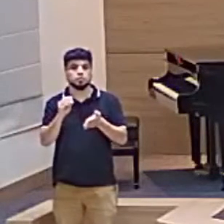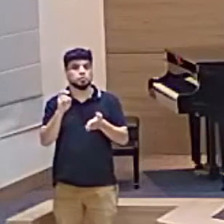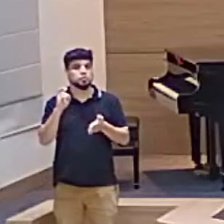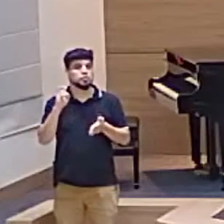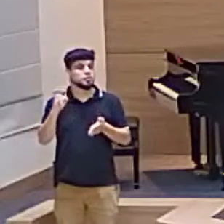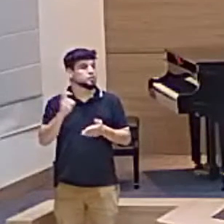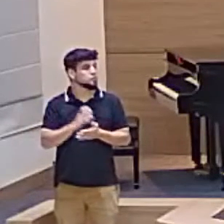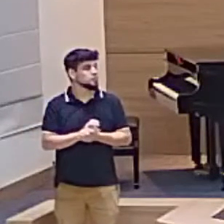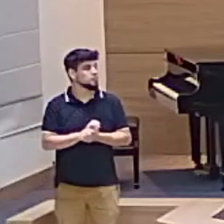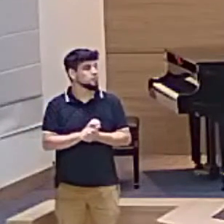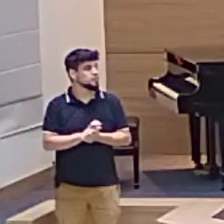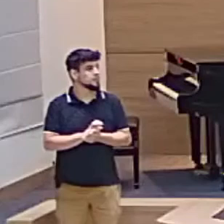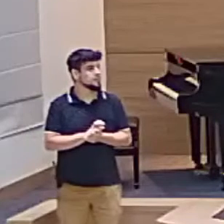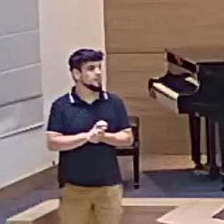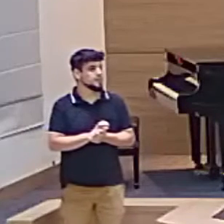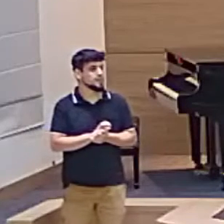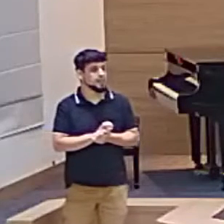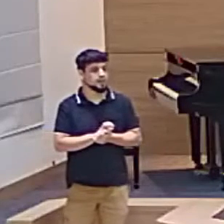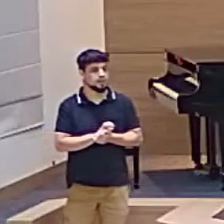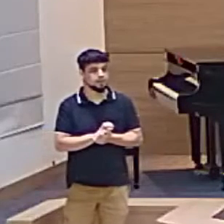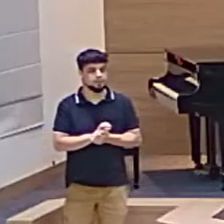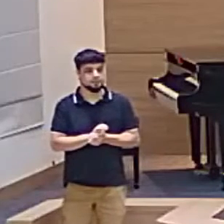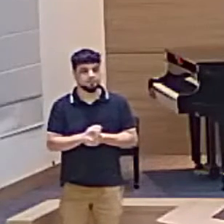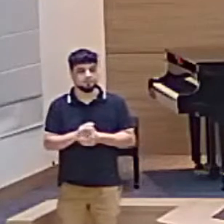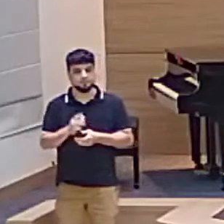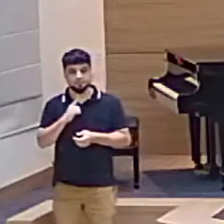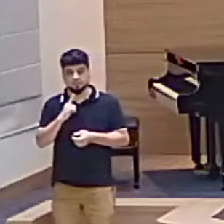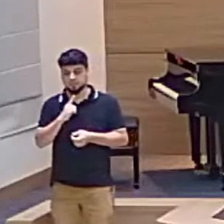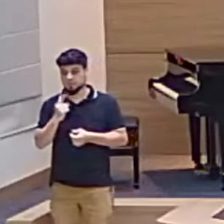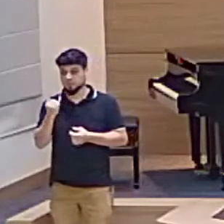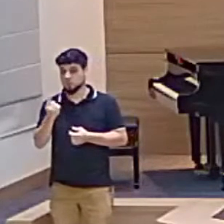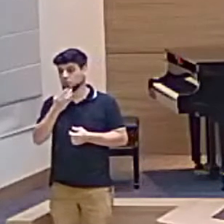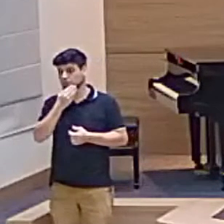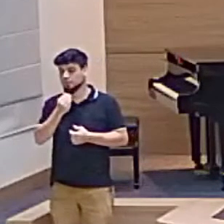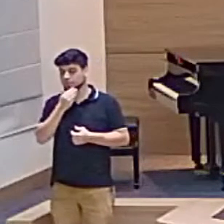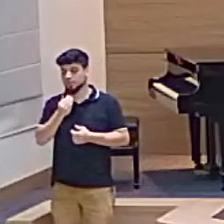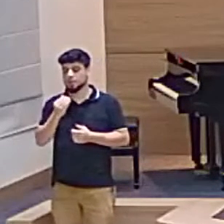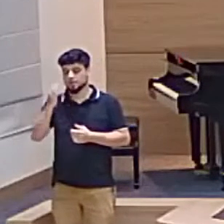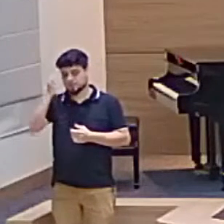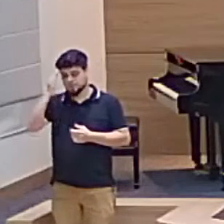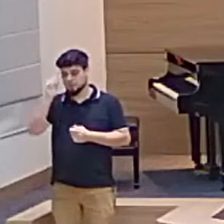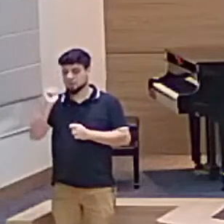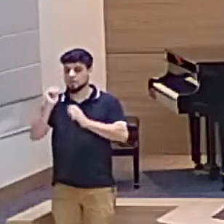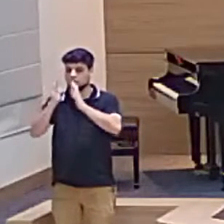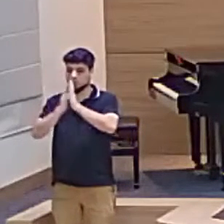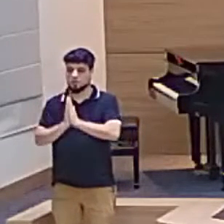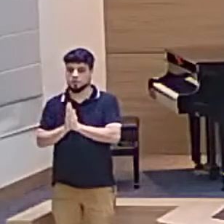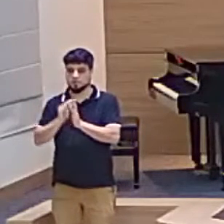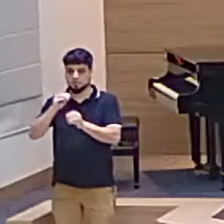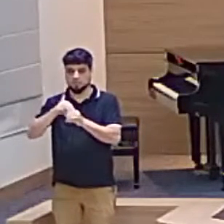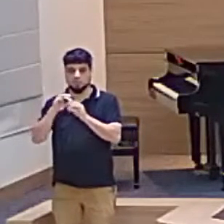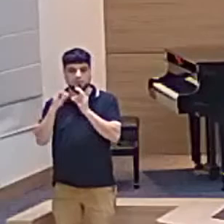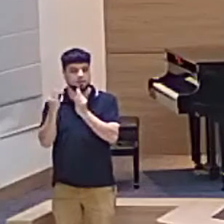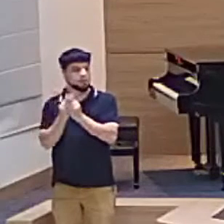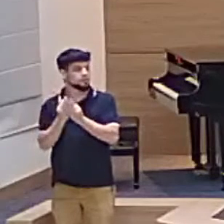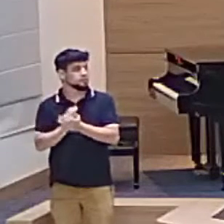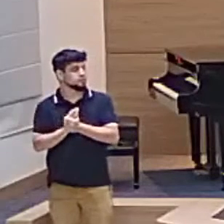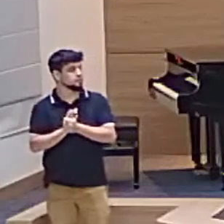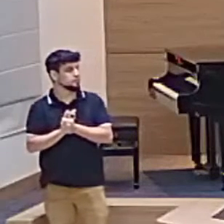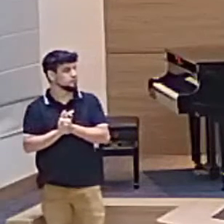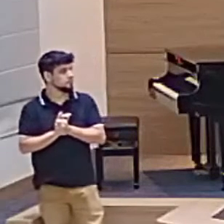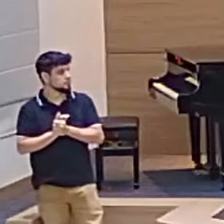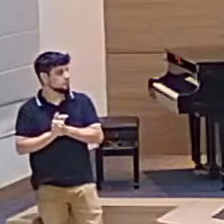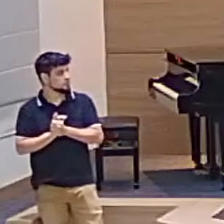o exemplo de um camarada que entendeu o que que é Adoração em família o primeiro primeiro Capítulo 1 Versículo 5 diz assim